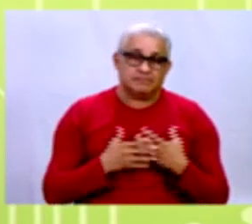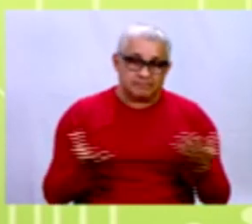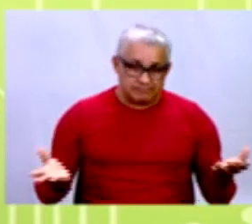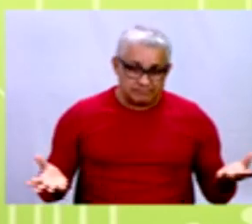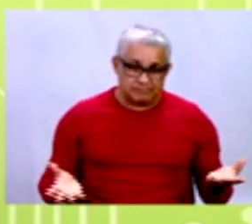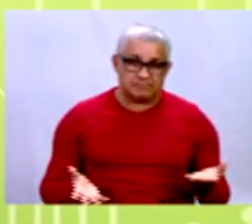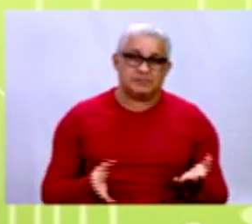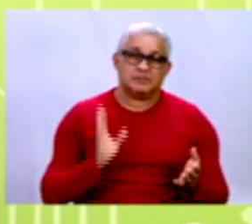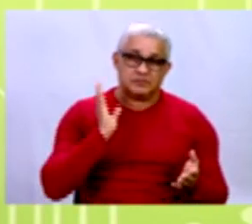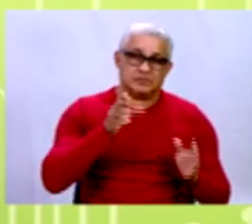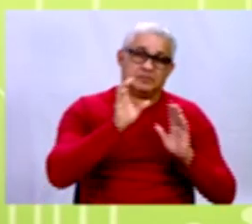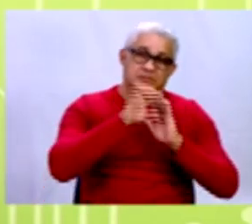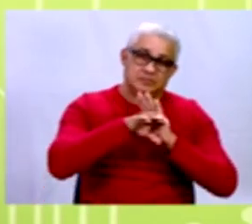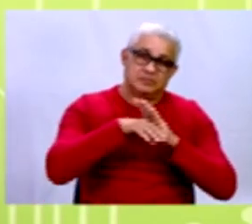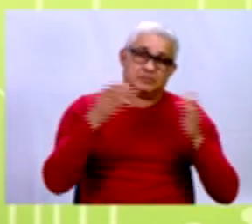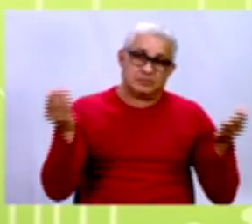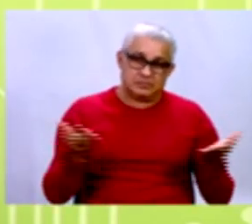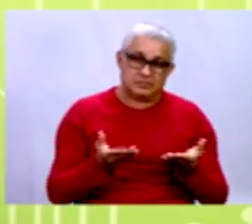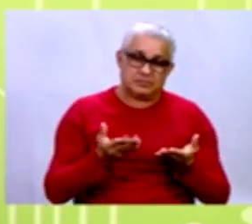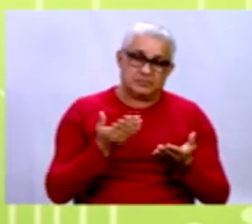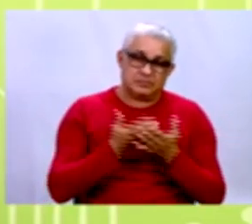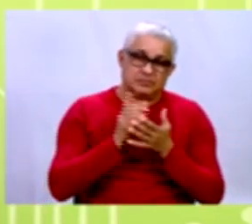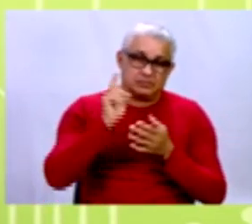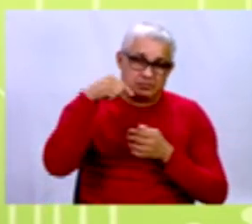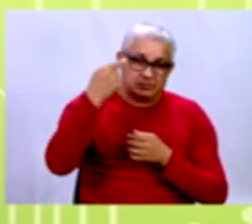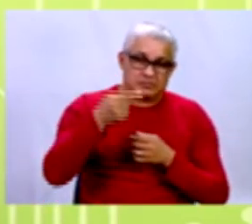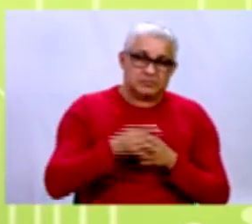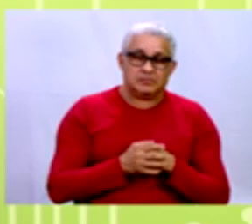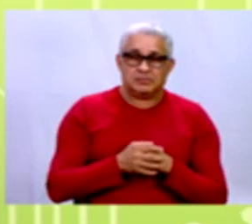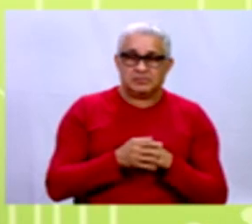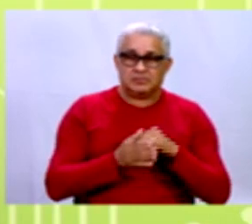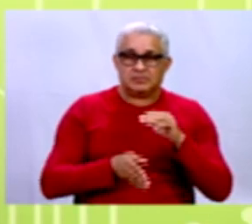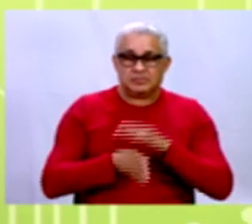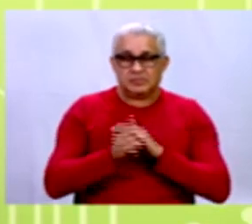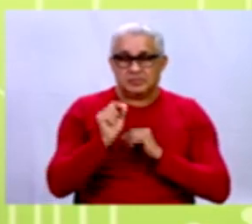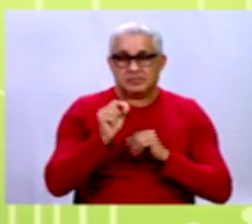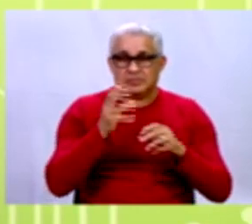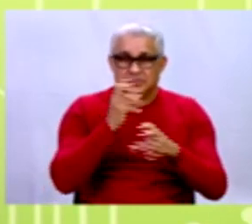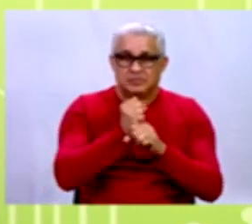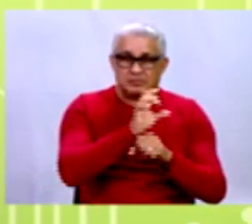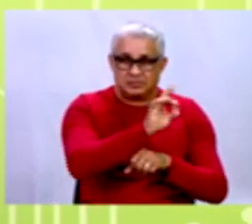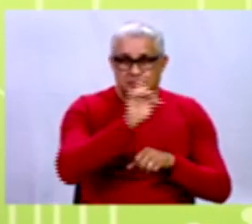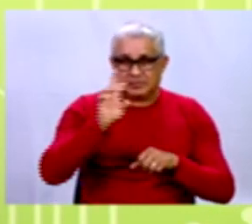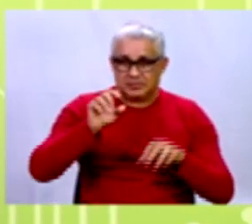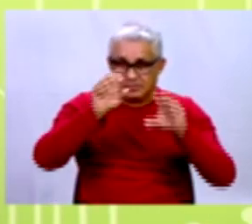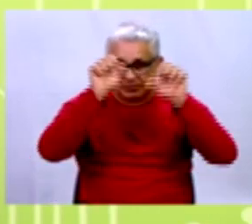já conceituou eles hoje, na próxima aula a gente vai entrar com os cálculos de cada um desses